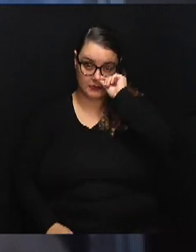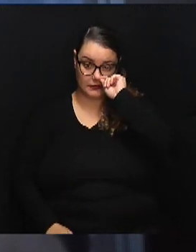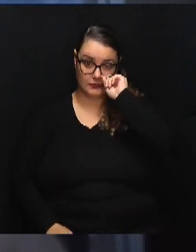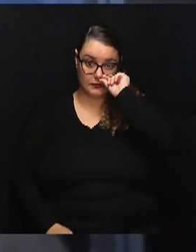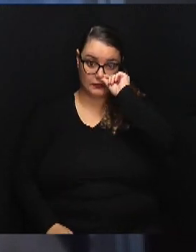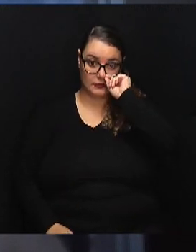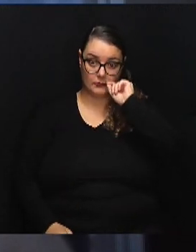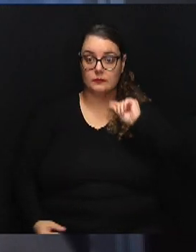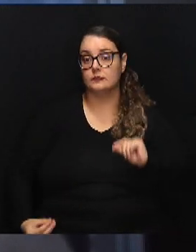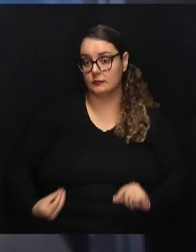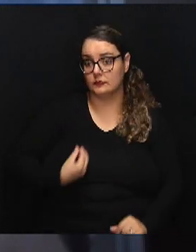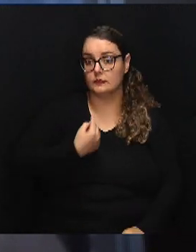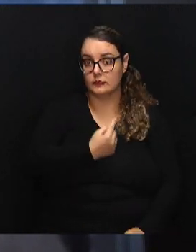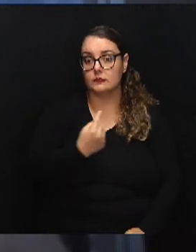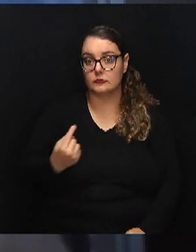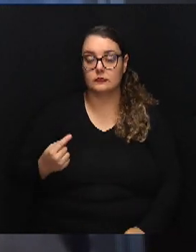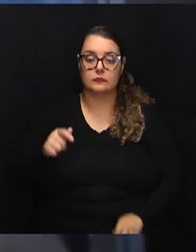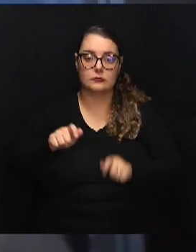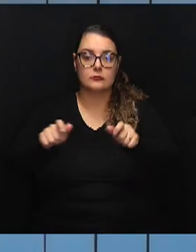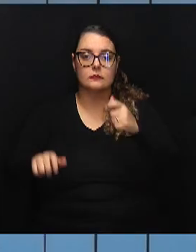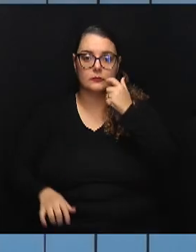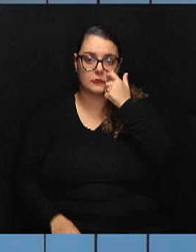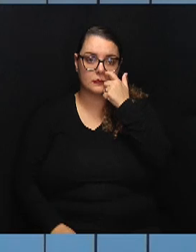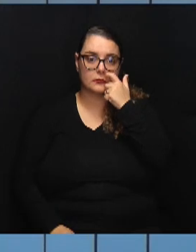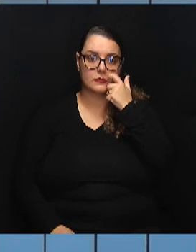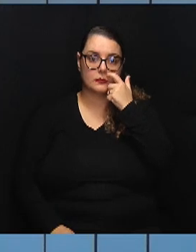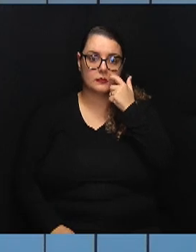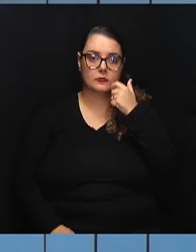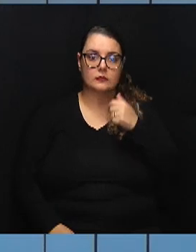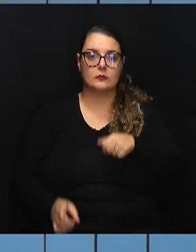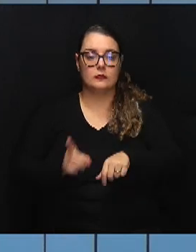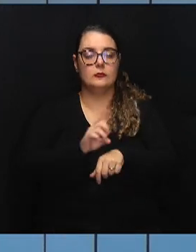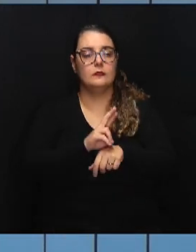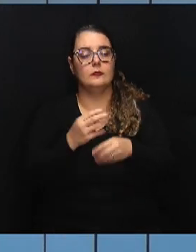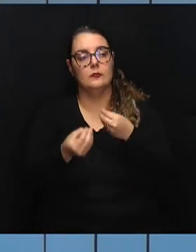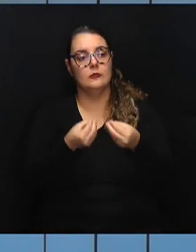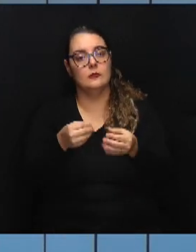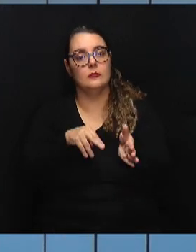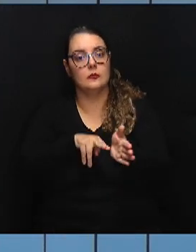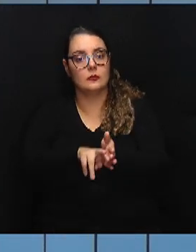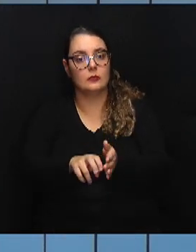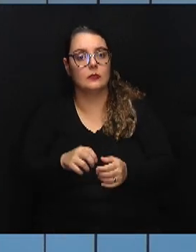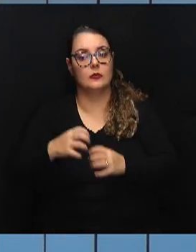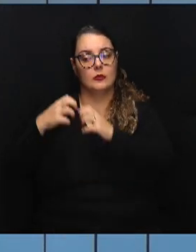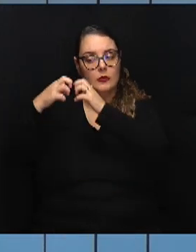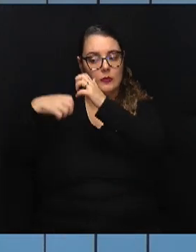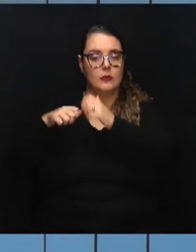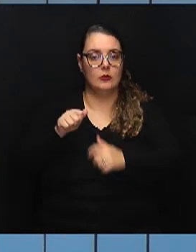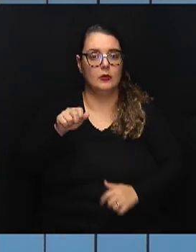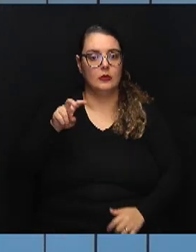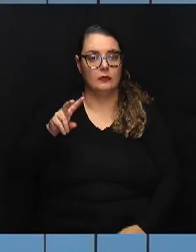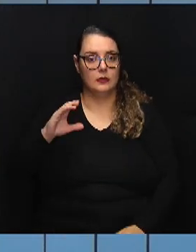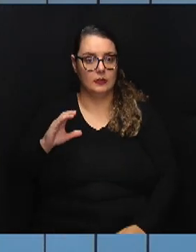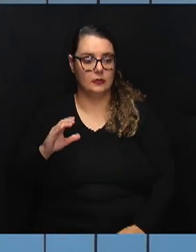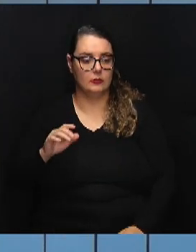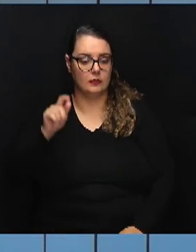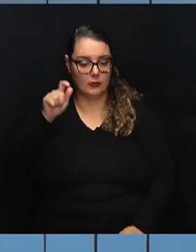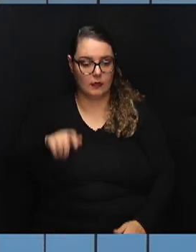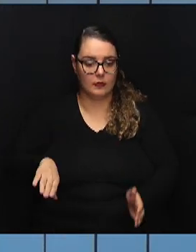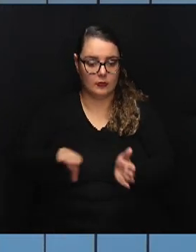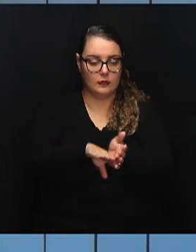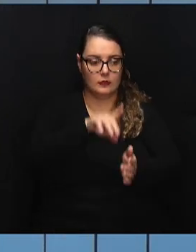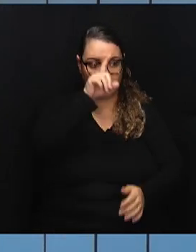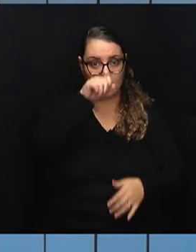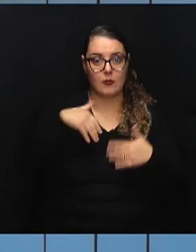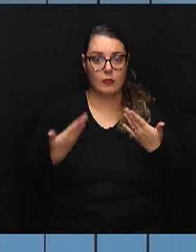cada uma das pessoas, né. E, doutora, como que é feito o diagnóstico do AVC? A pessoa chega lá no hospital, qual que é o